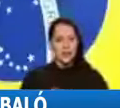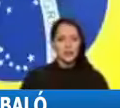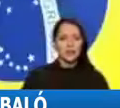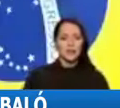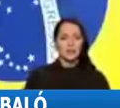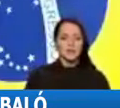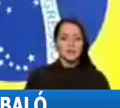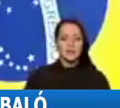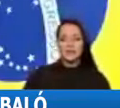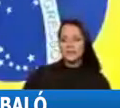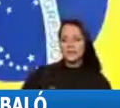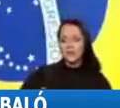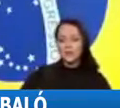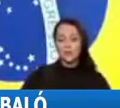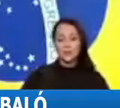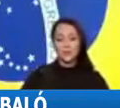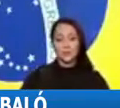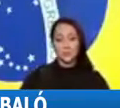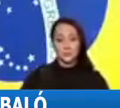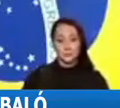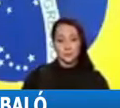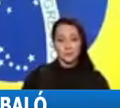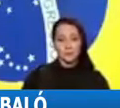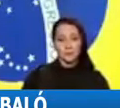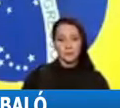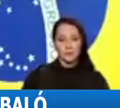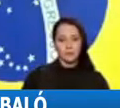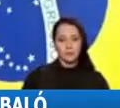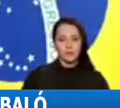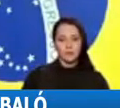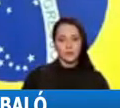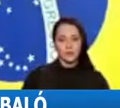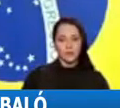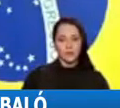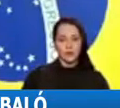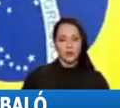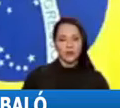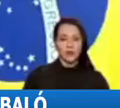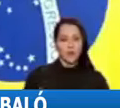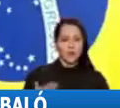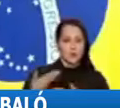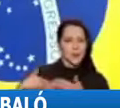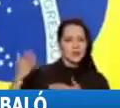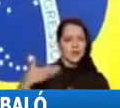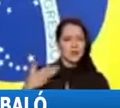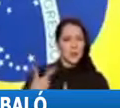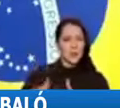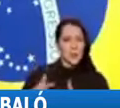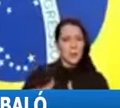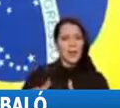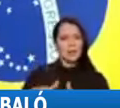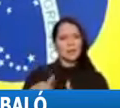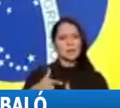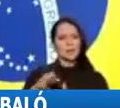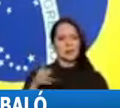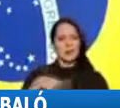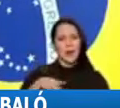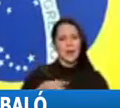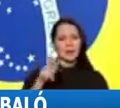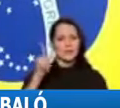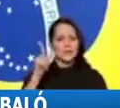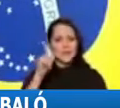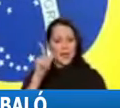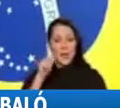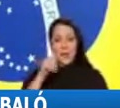em Montes Claros os problemas passado por crises cíclicas na Guiné e